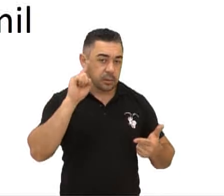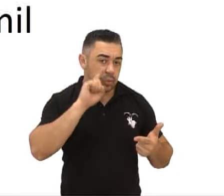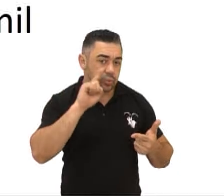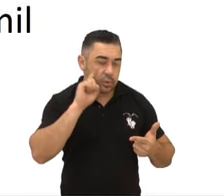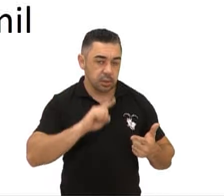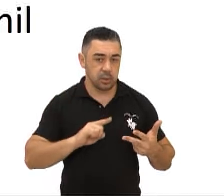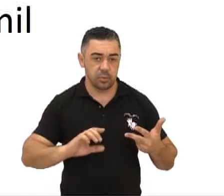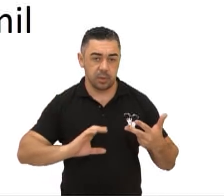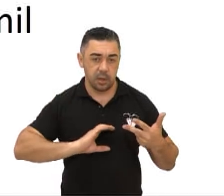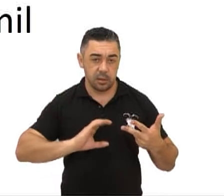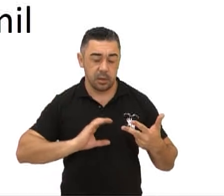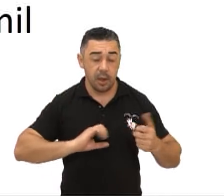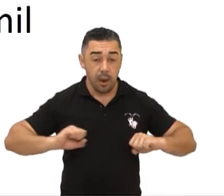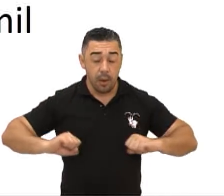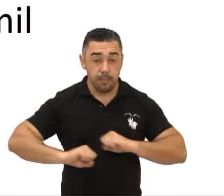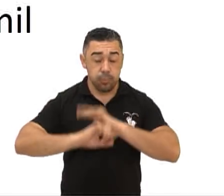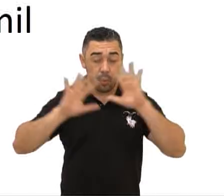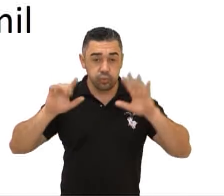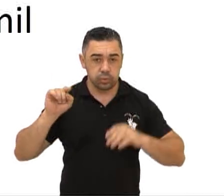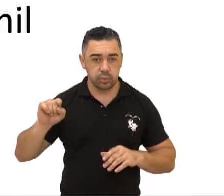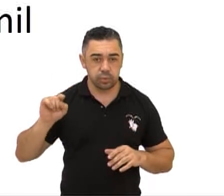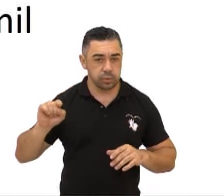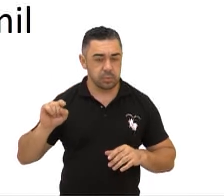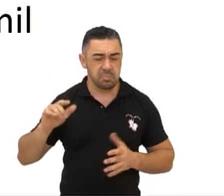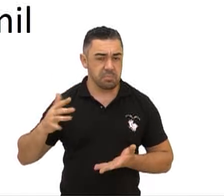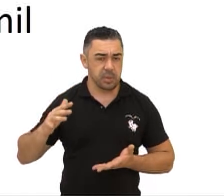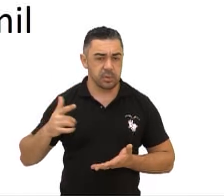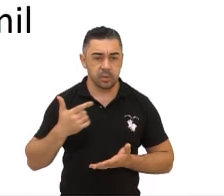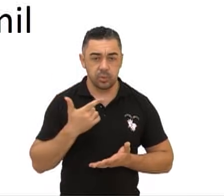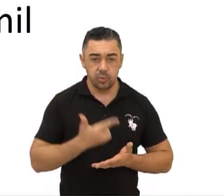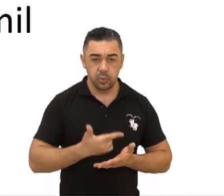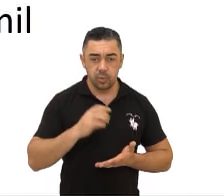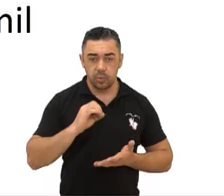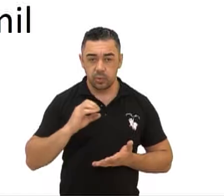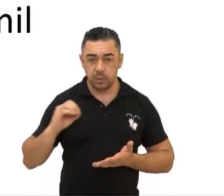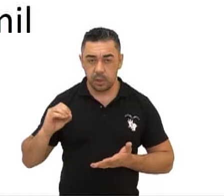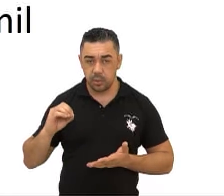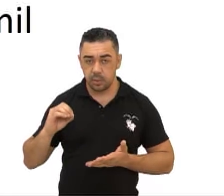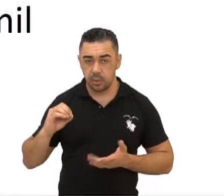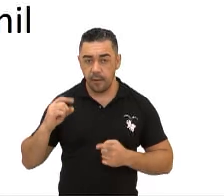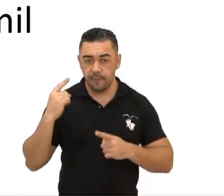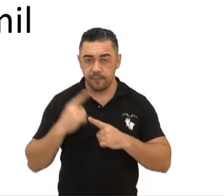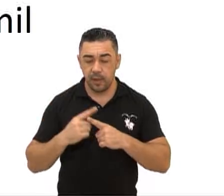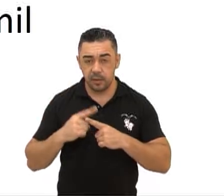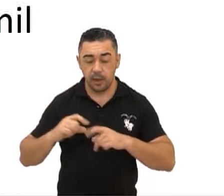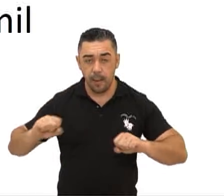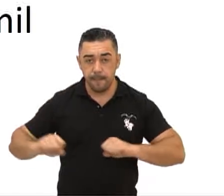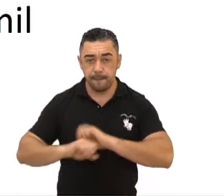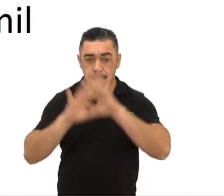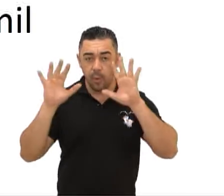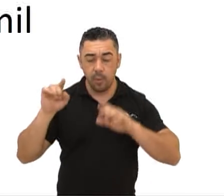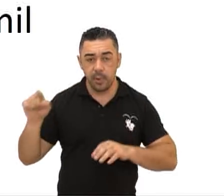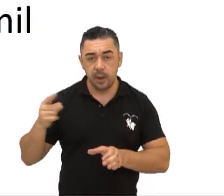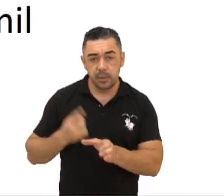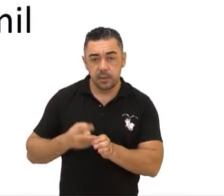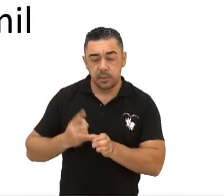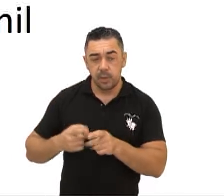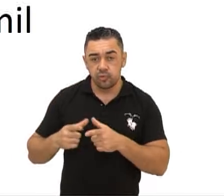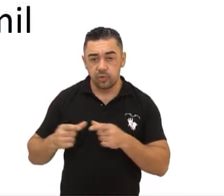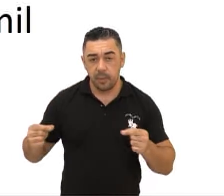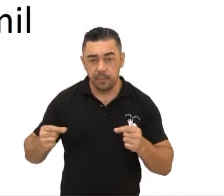A potência dessa explosão é considerada cerca de 200 vezes a bomba atômica de Hiroshima. Olha o tamanho